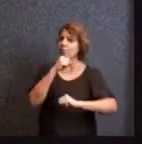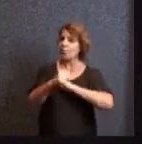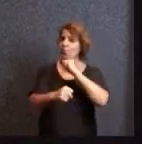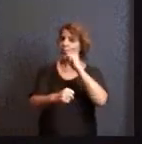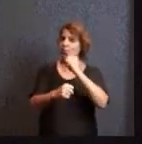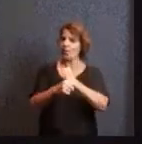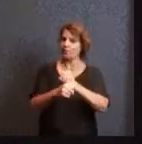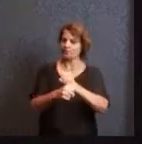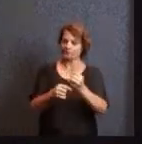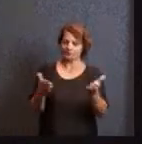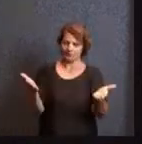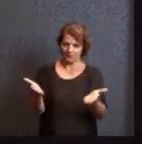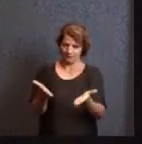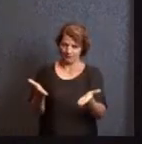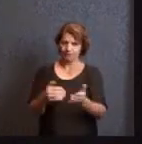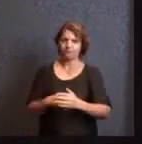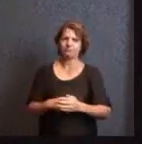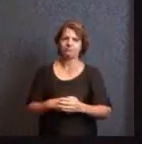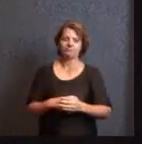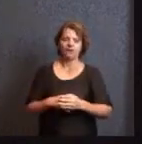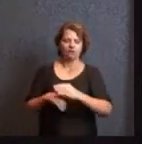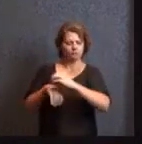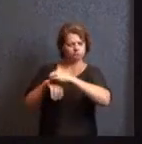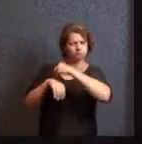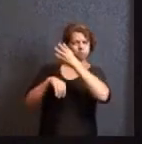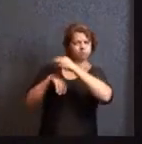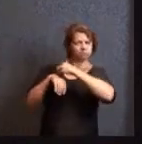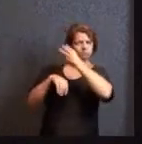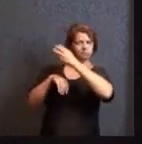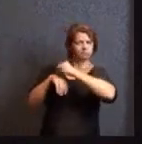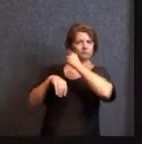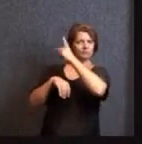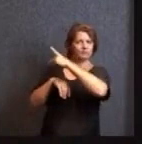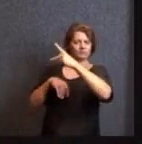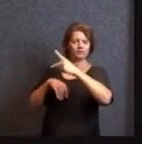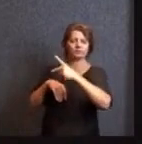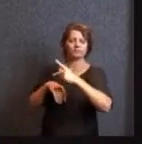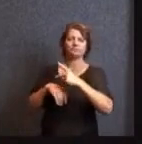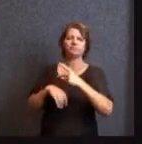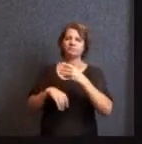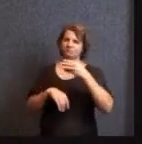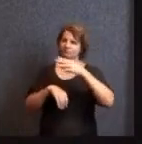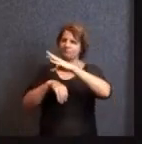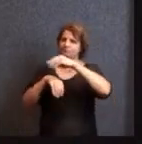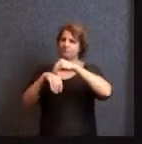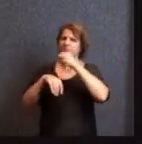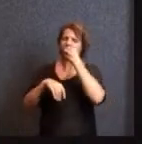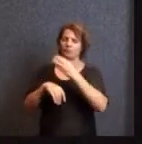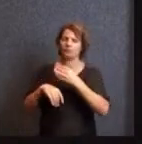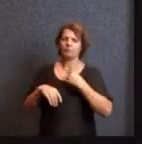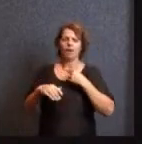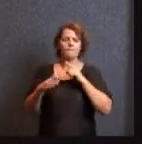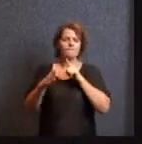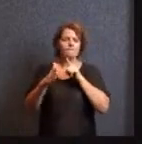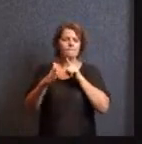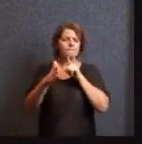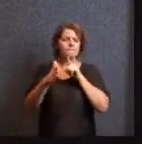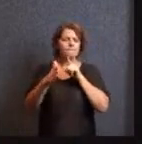rede. Excelente contribuição da professora para a nossa jornada, mas nós temos aqui alguns questionamentos, um deles,